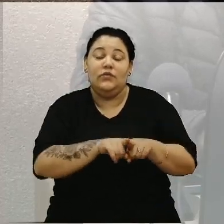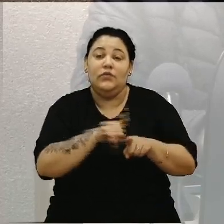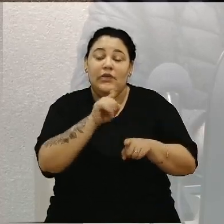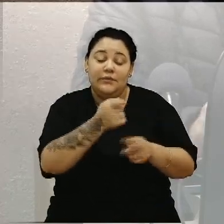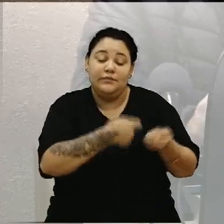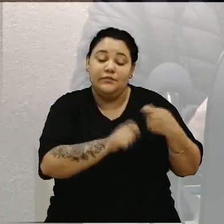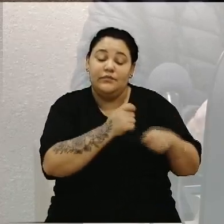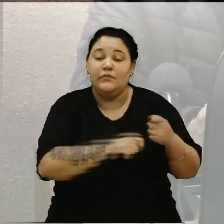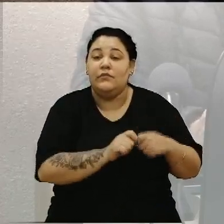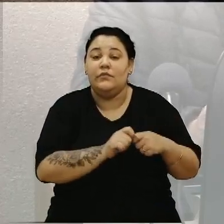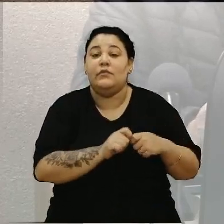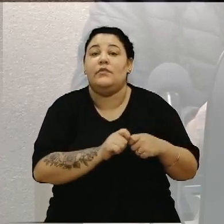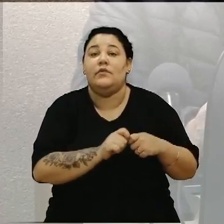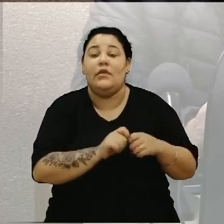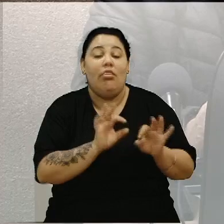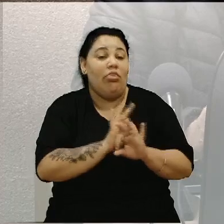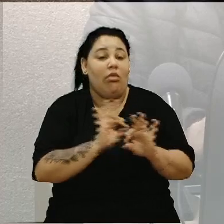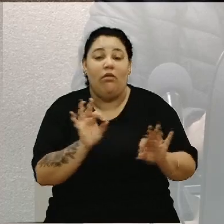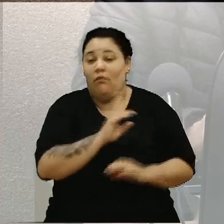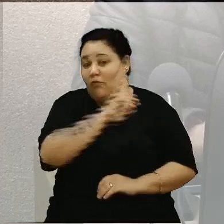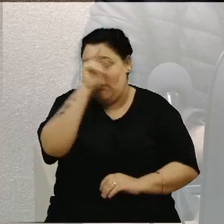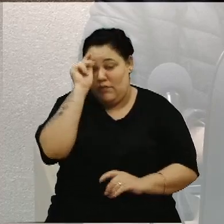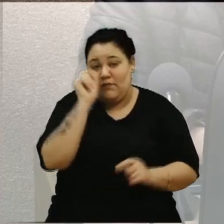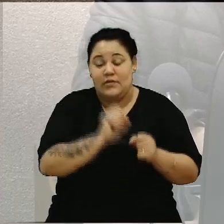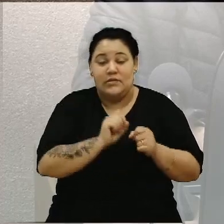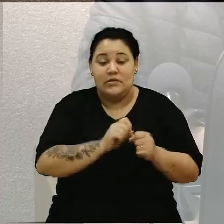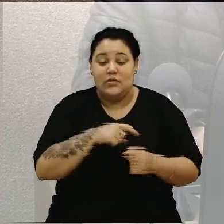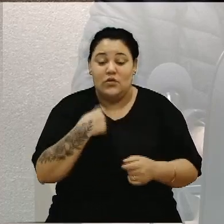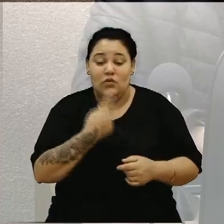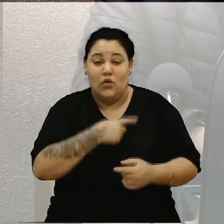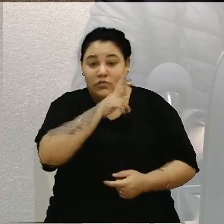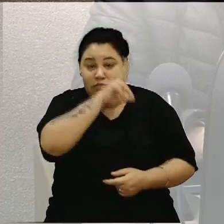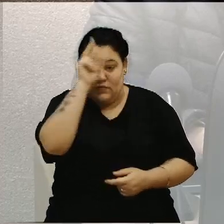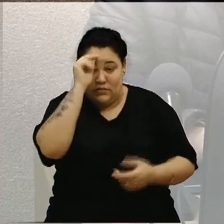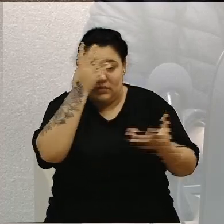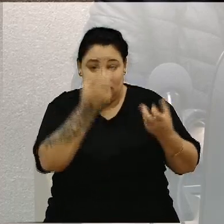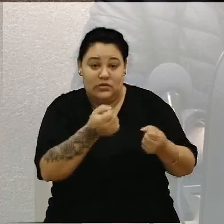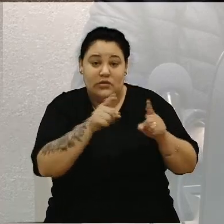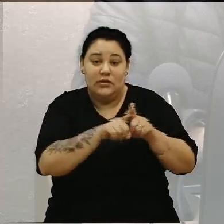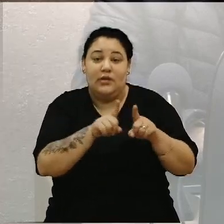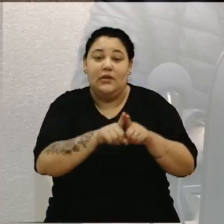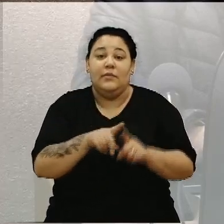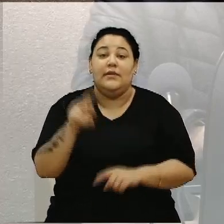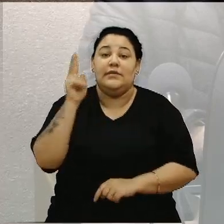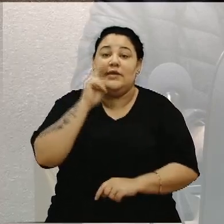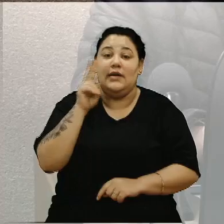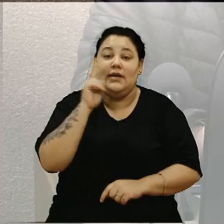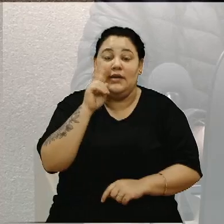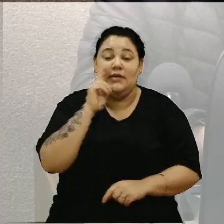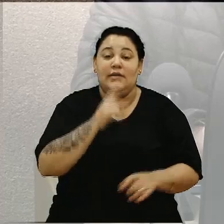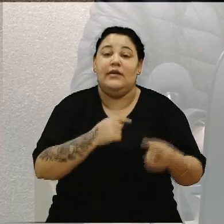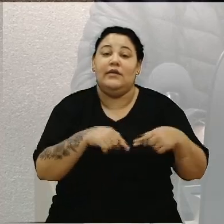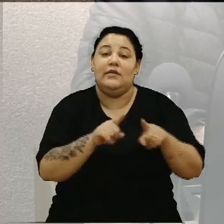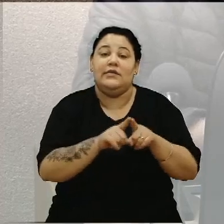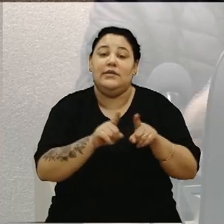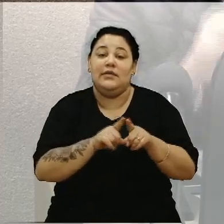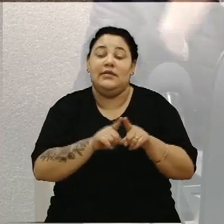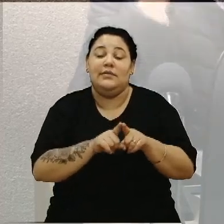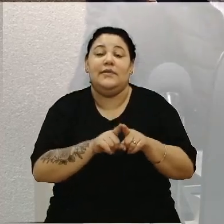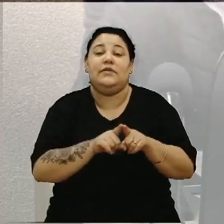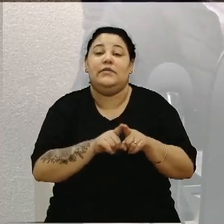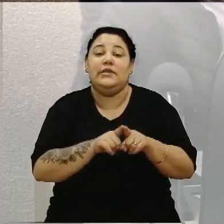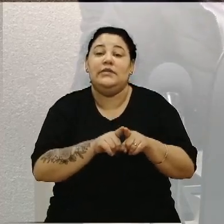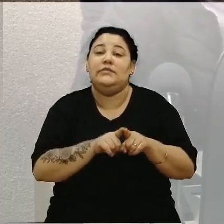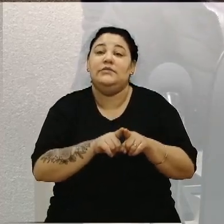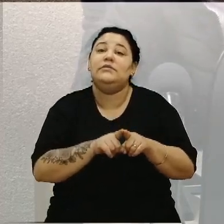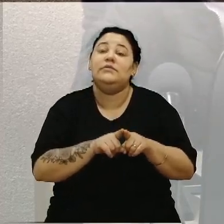ter feito e não fizeram, e o nosso prefeito assumiu. Lembrar também, né, que os recursos e os projetos que foram protocolados no